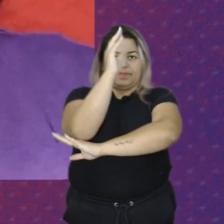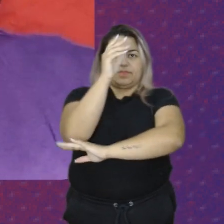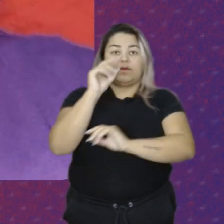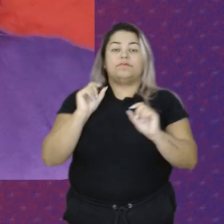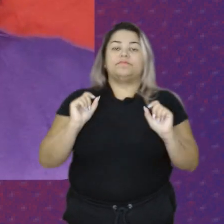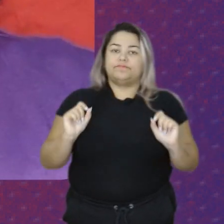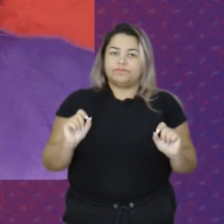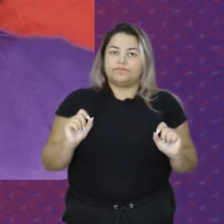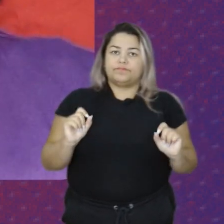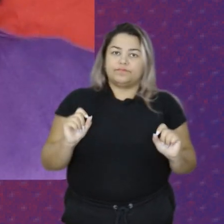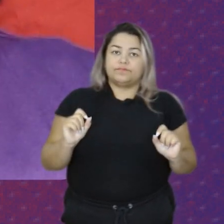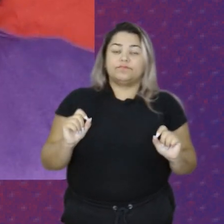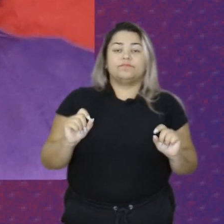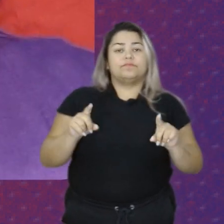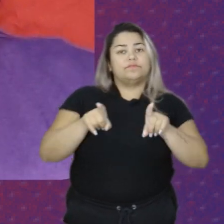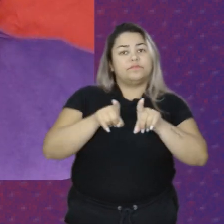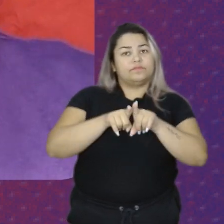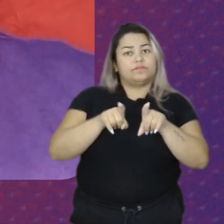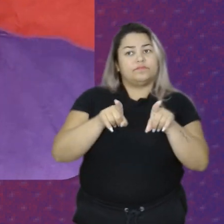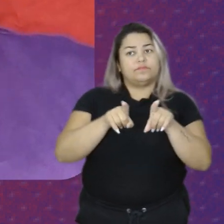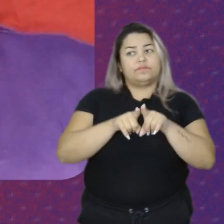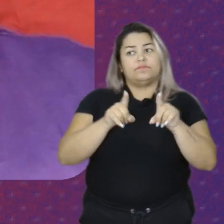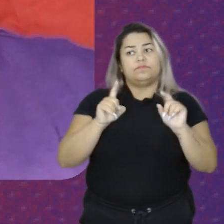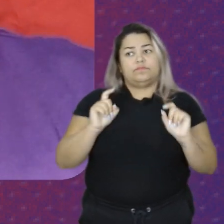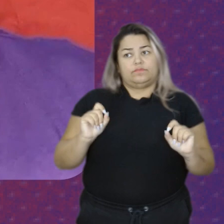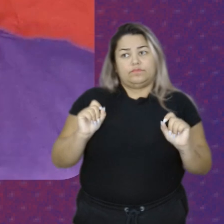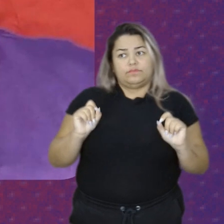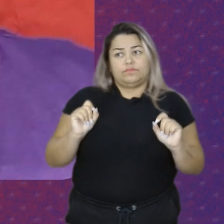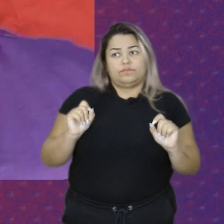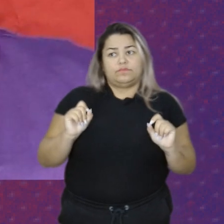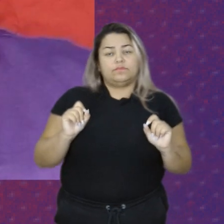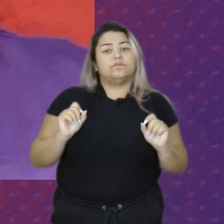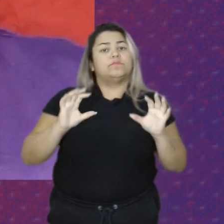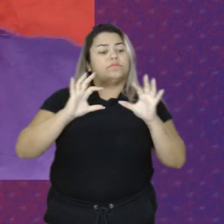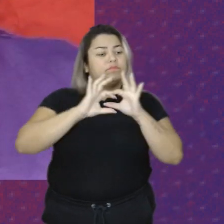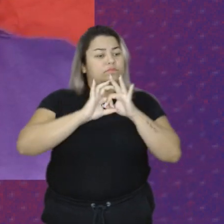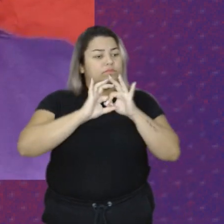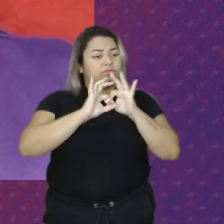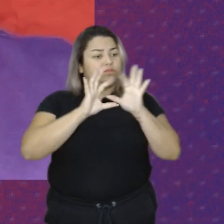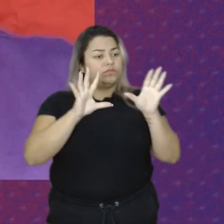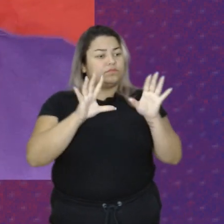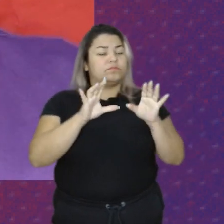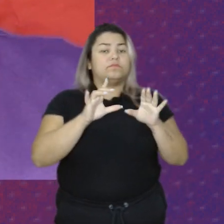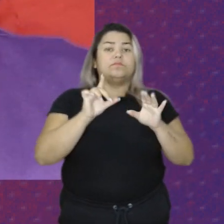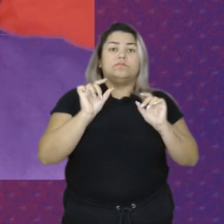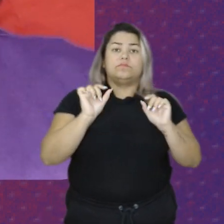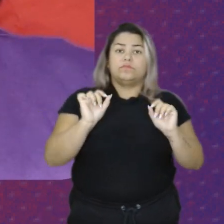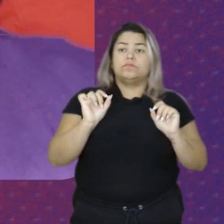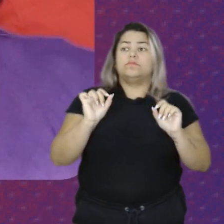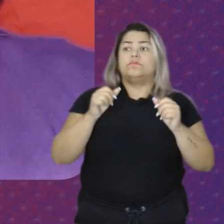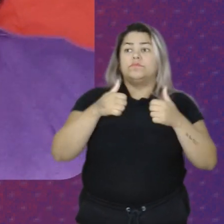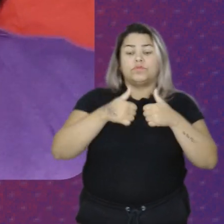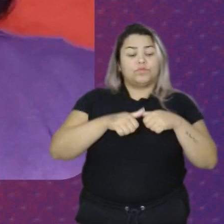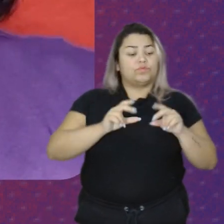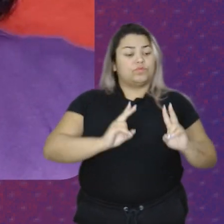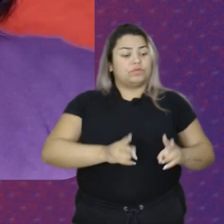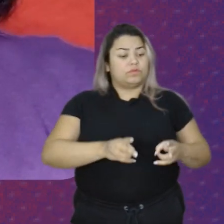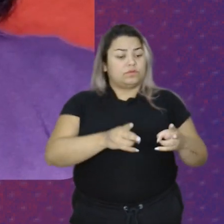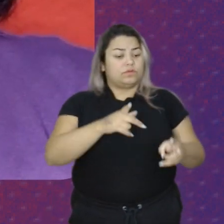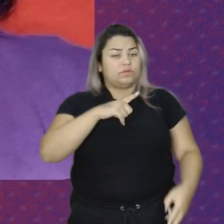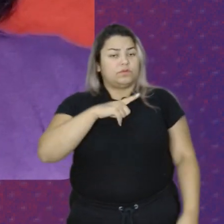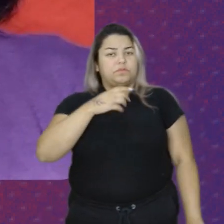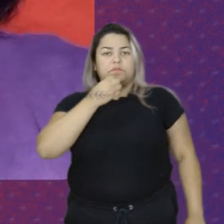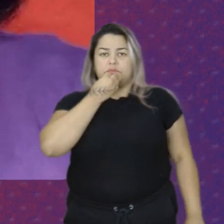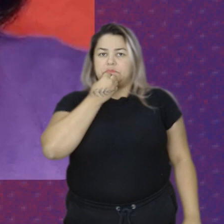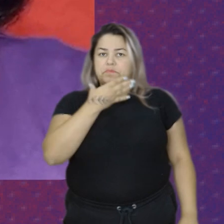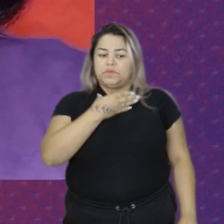ambiental, ela se trata quando é permitido você ficar e ter o seu bem